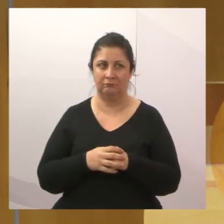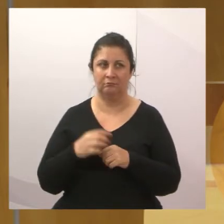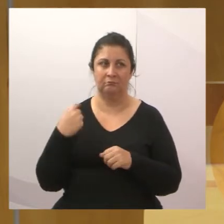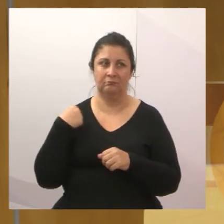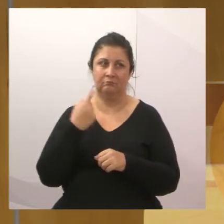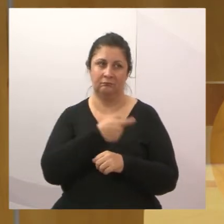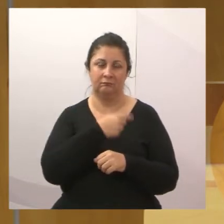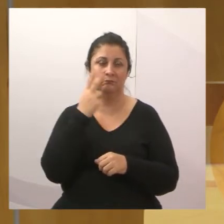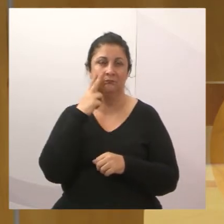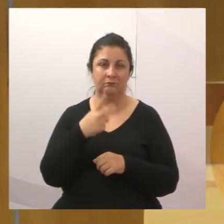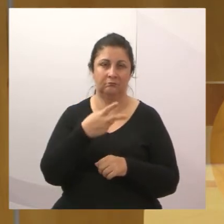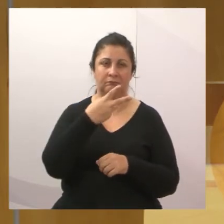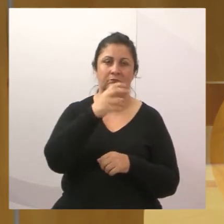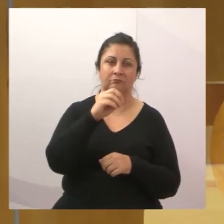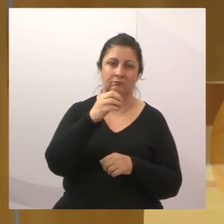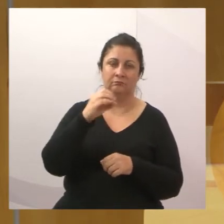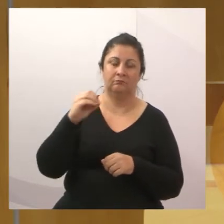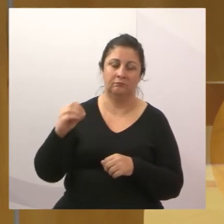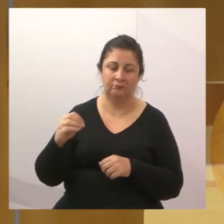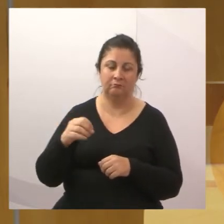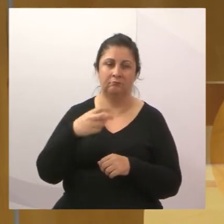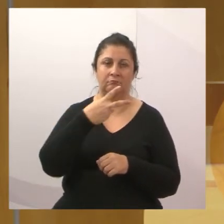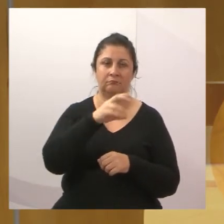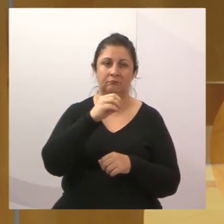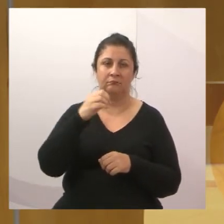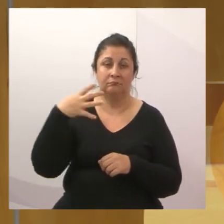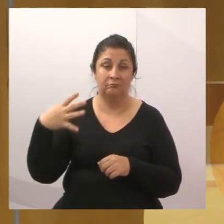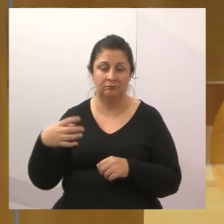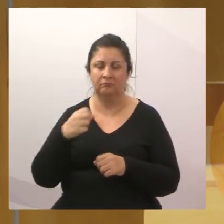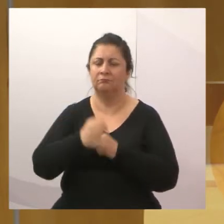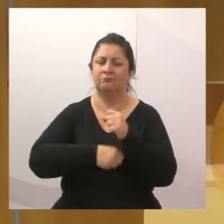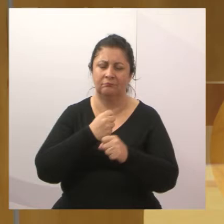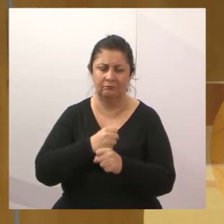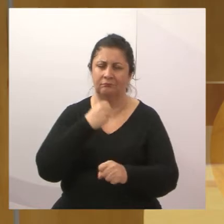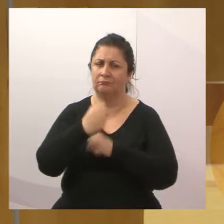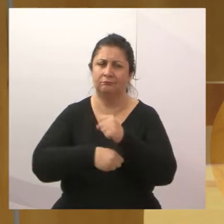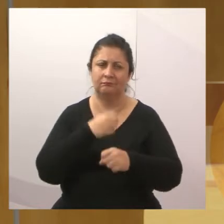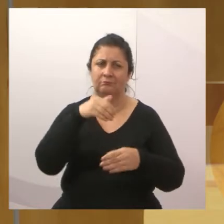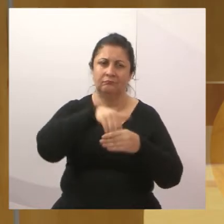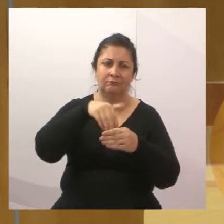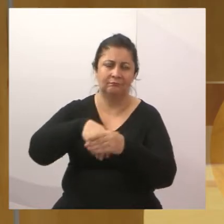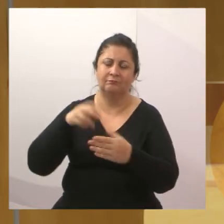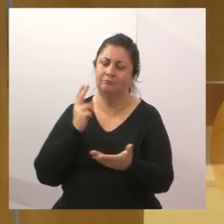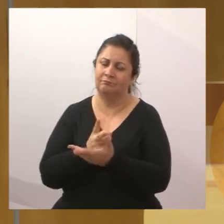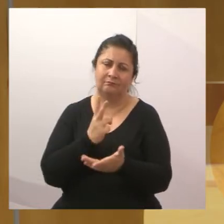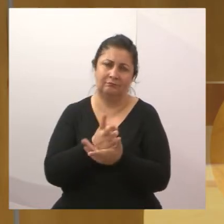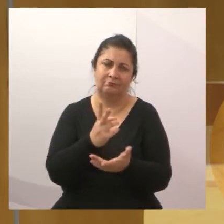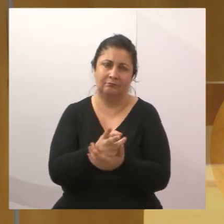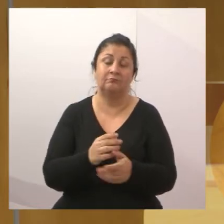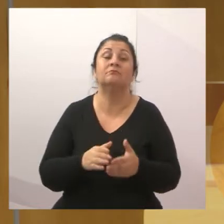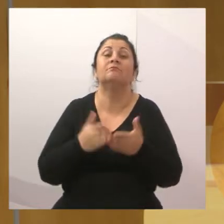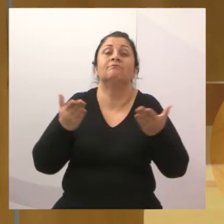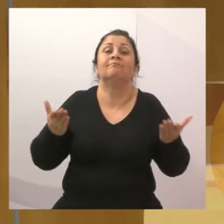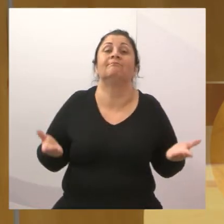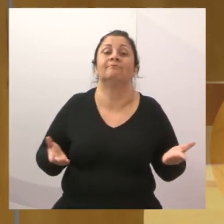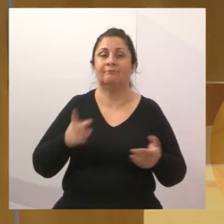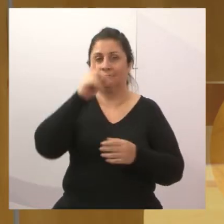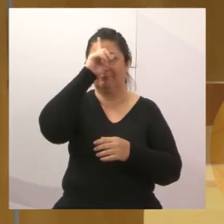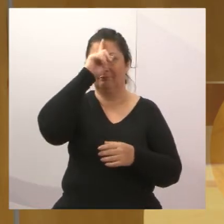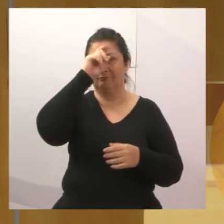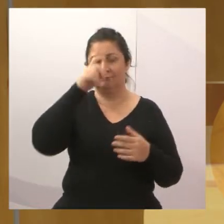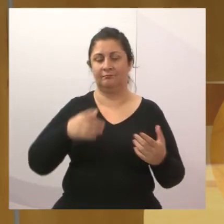2000, 2004, 2008, 2012, 2016. Cadê o hospital municipal da cidade de